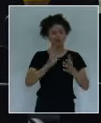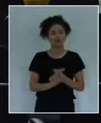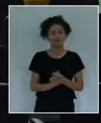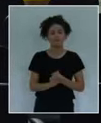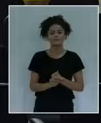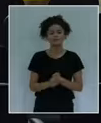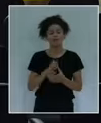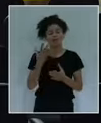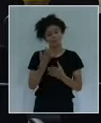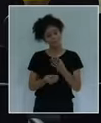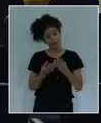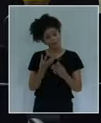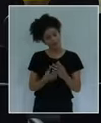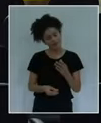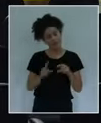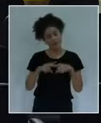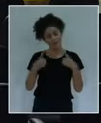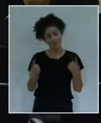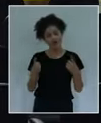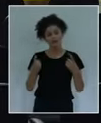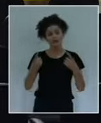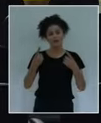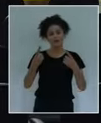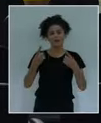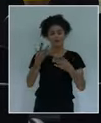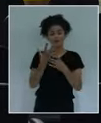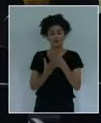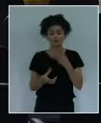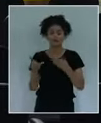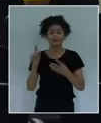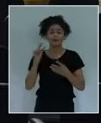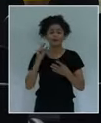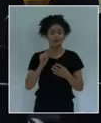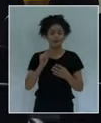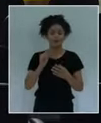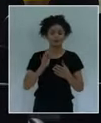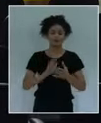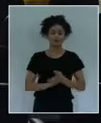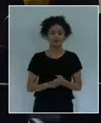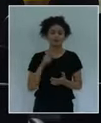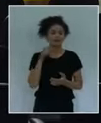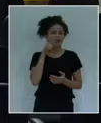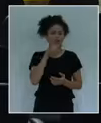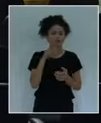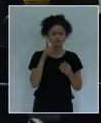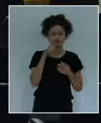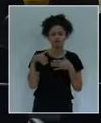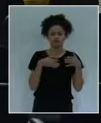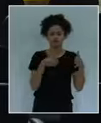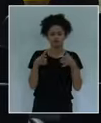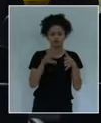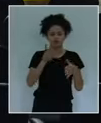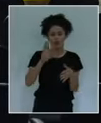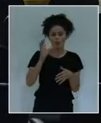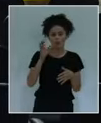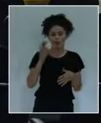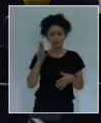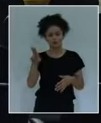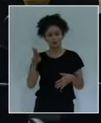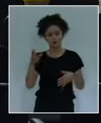como o Machadinho citou aí, é um acontecimento aí que nós sabemos, esse Ribeirão do Voaçu, ele desce muita água do Dioguinho, lá